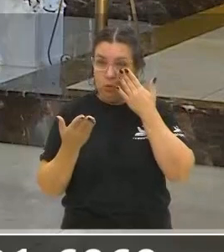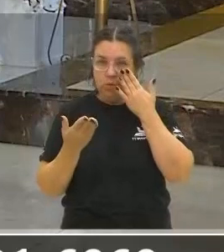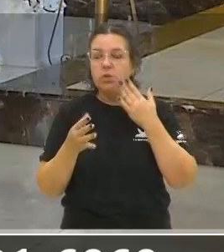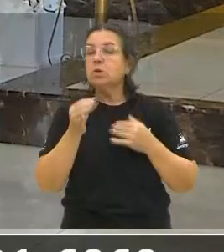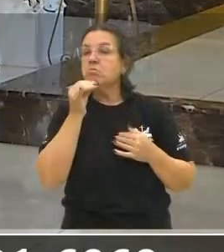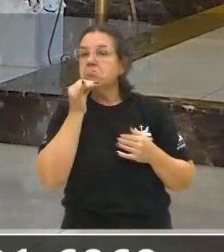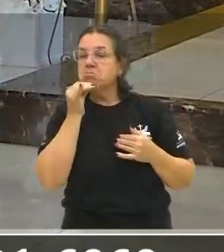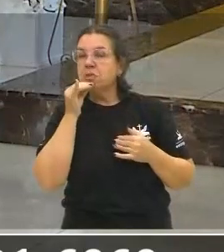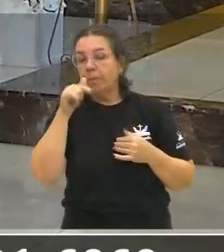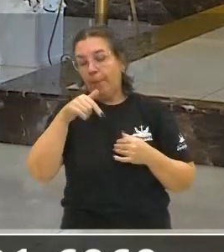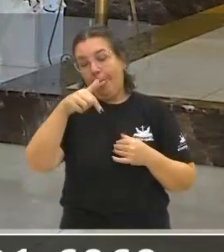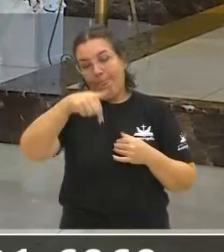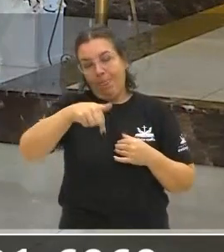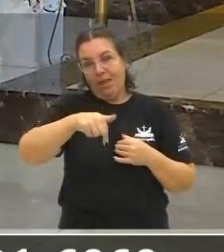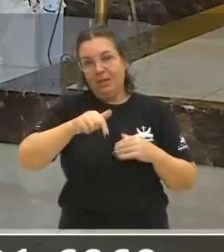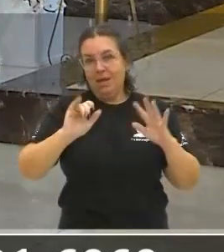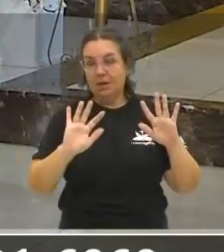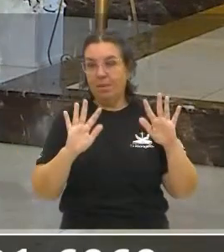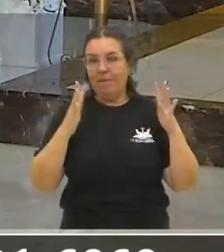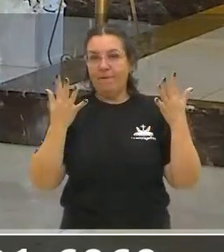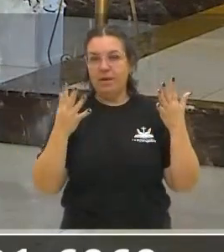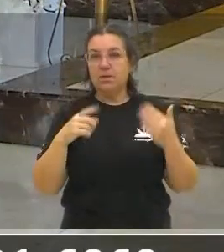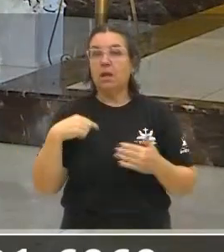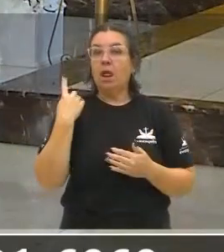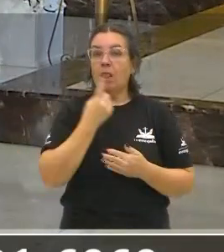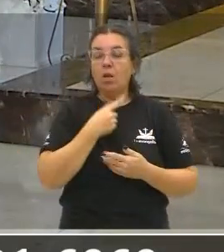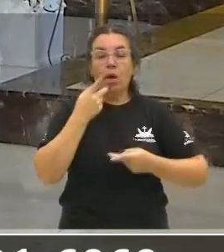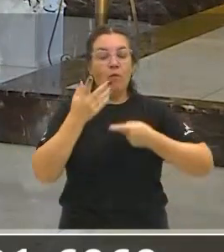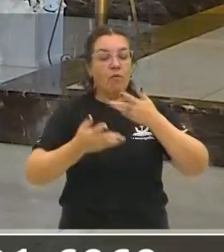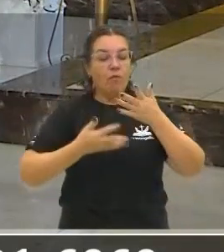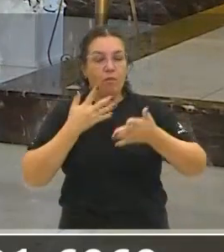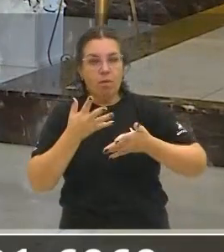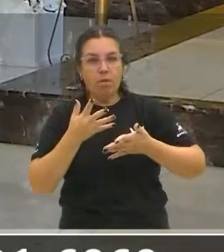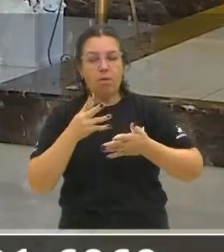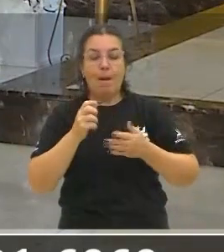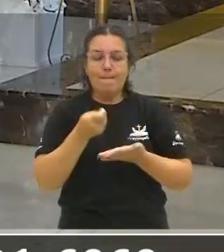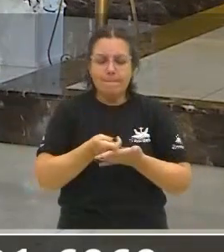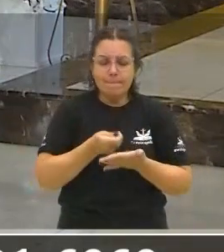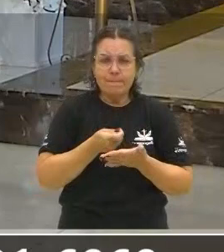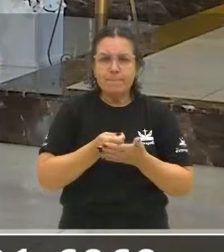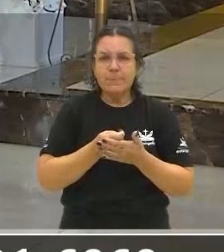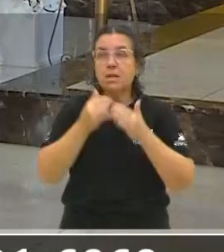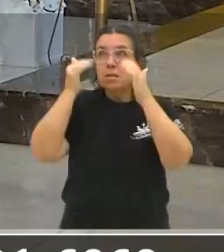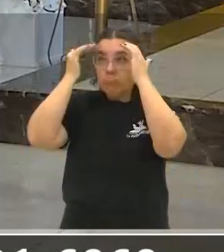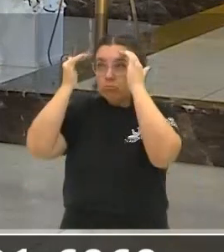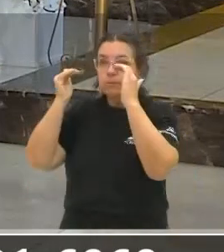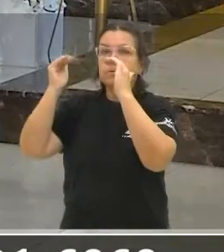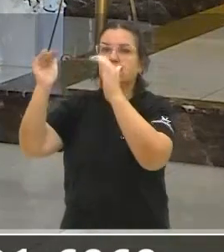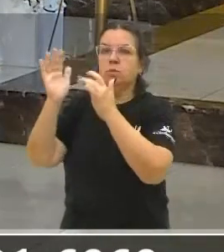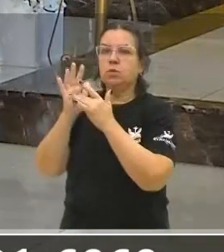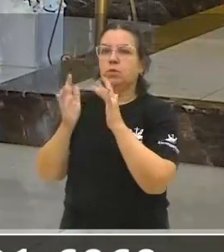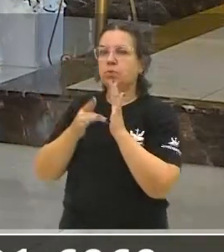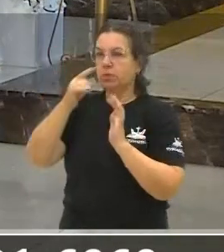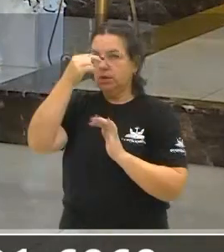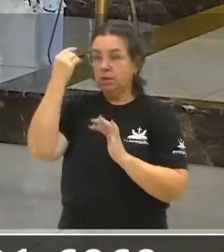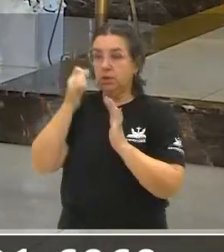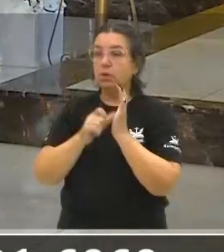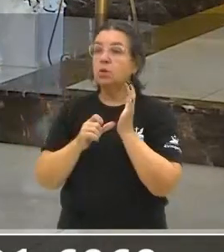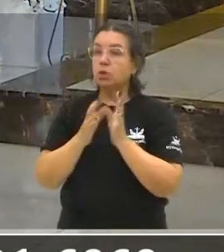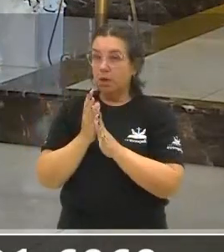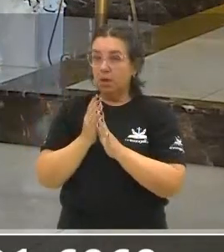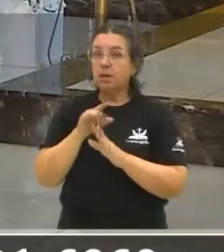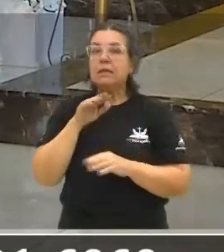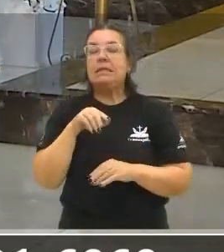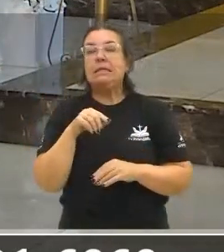e nessa sétima festa, falamos, insistimos sobre essa devoção de Jesus das Santas Chagas, você